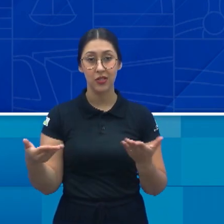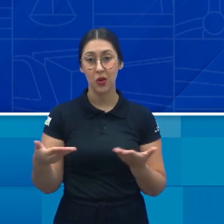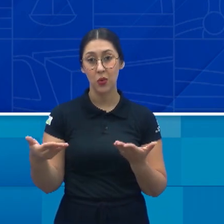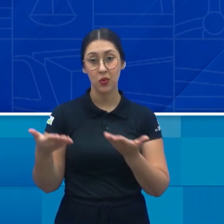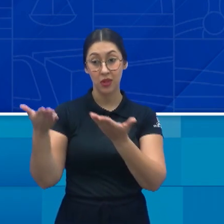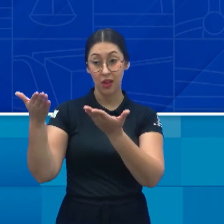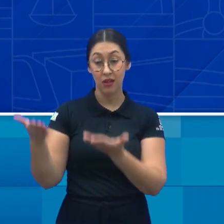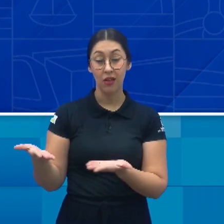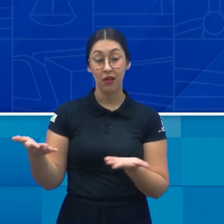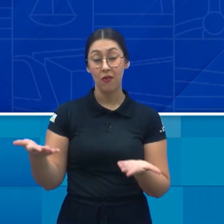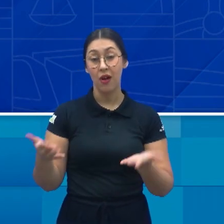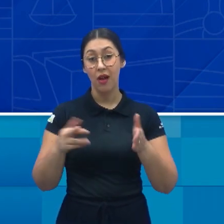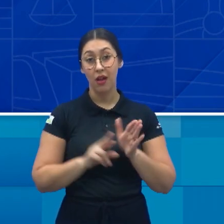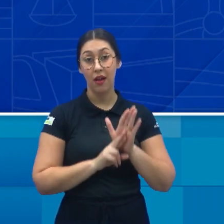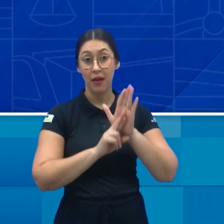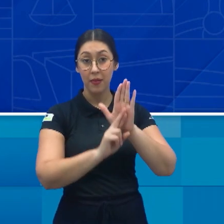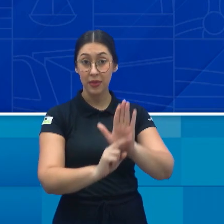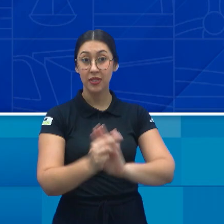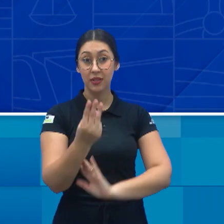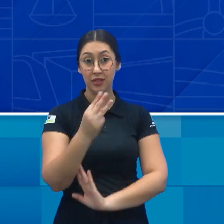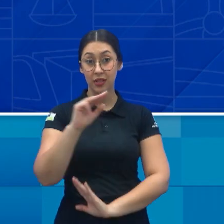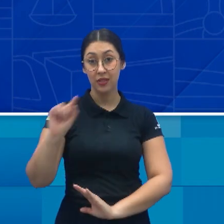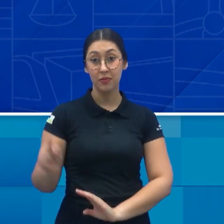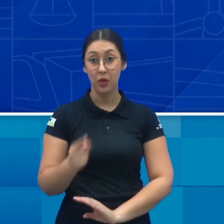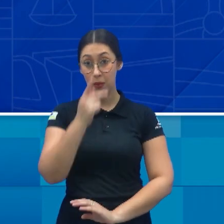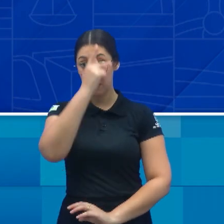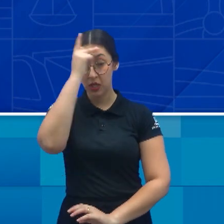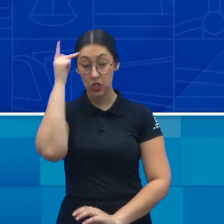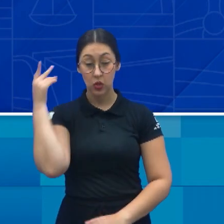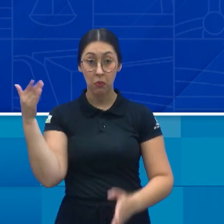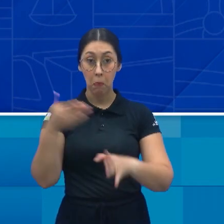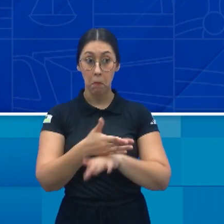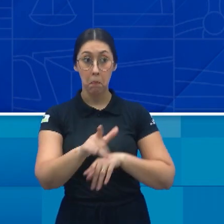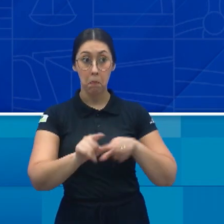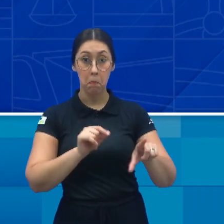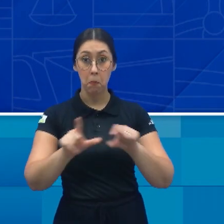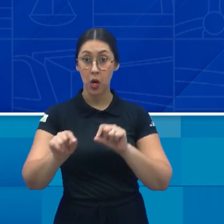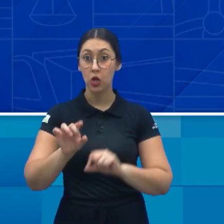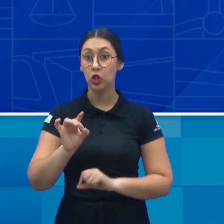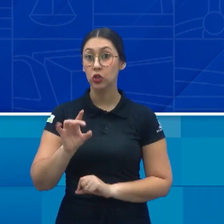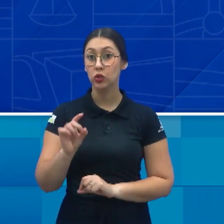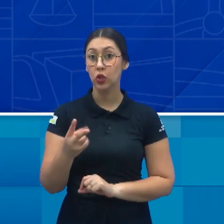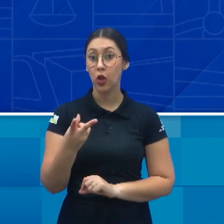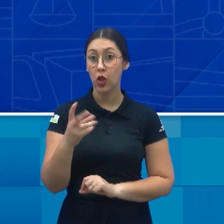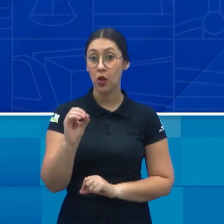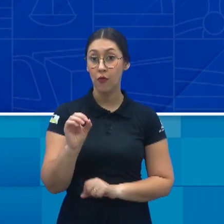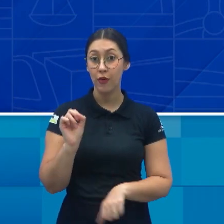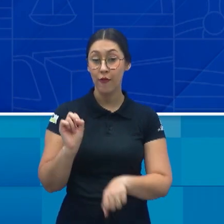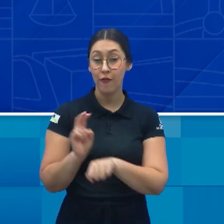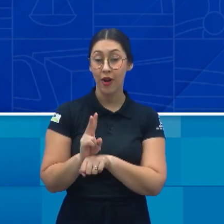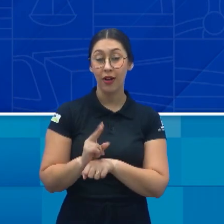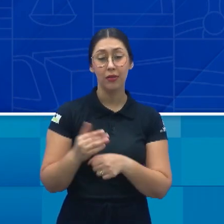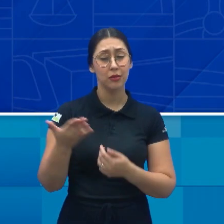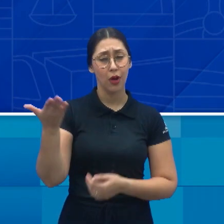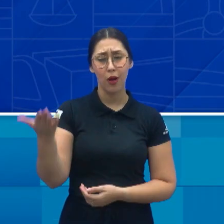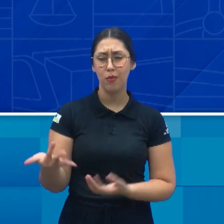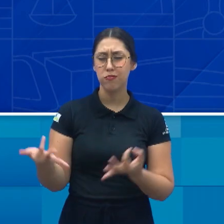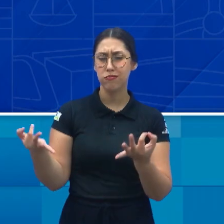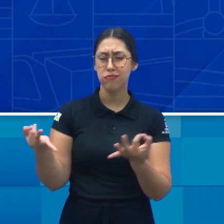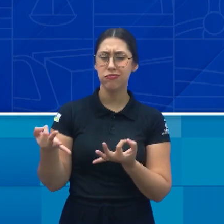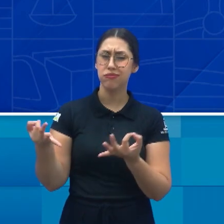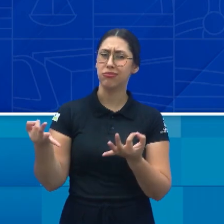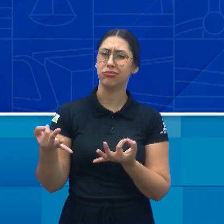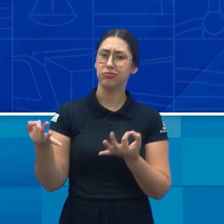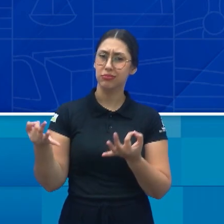representar mais de 3.000 pessoas estavam na seletiva, apenas 20 vagas. Então, o grau de excelência da Maia, só